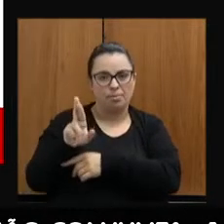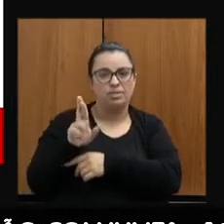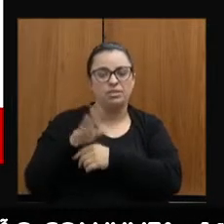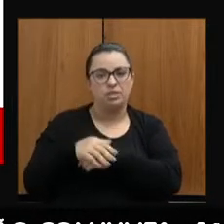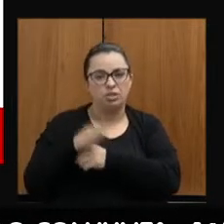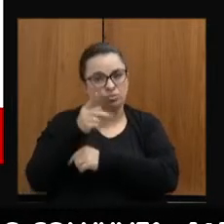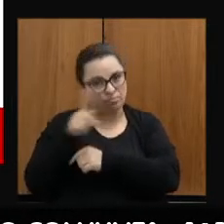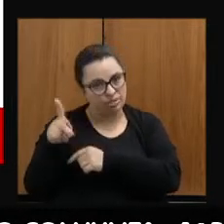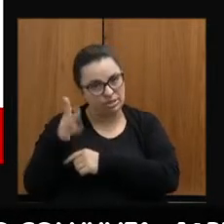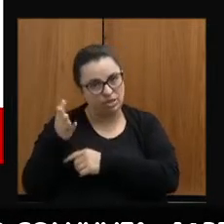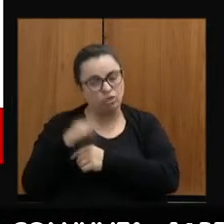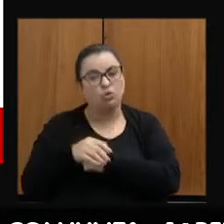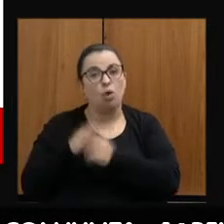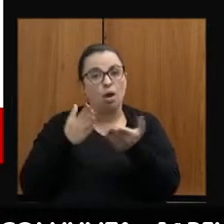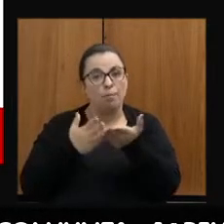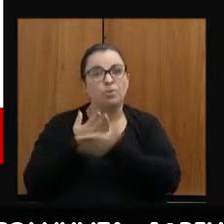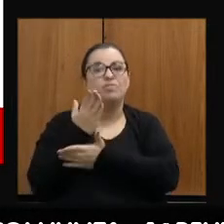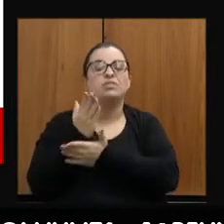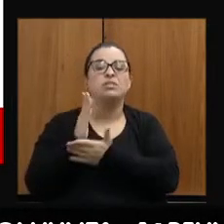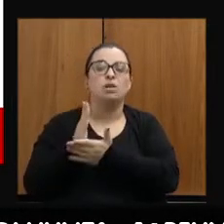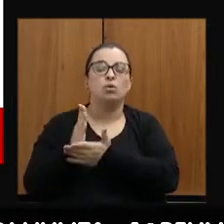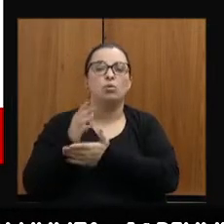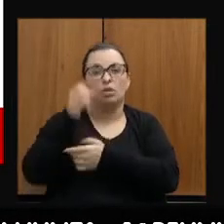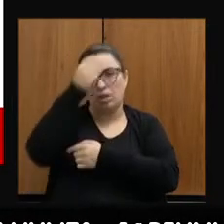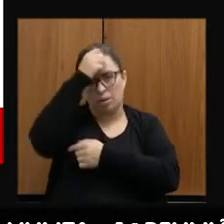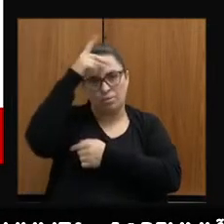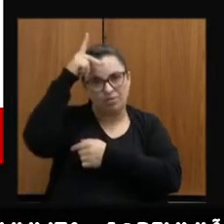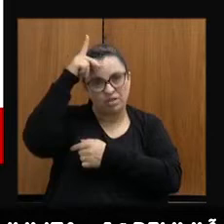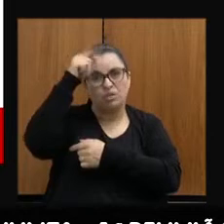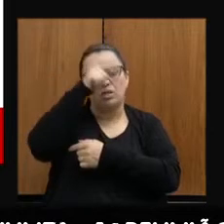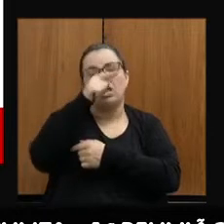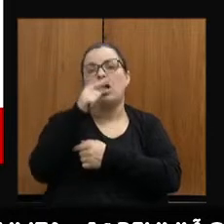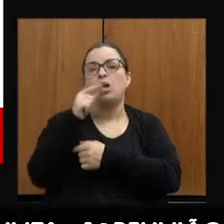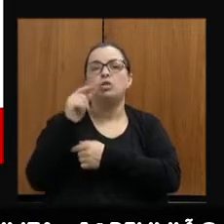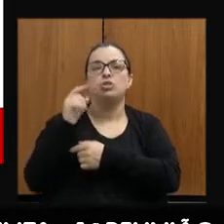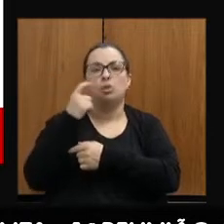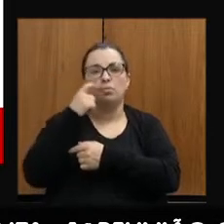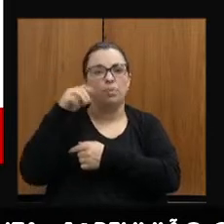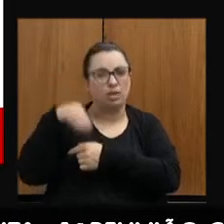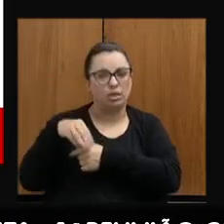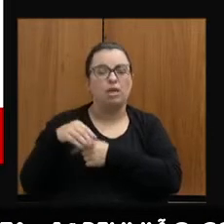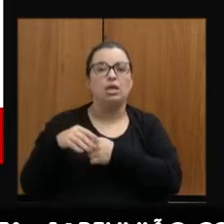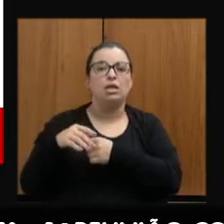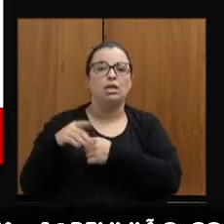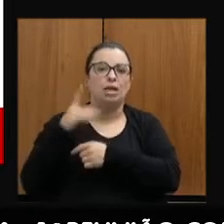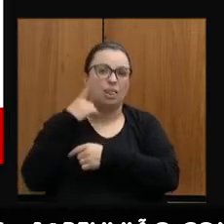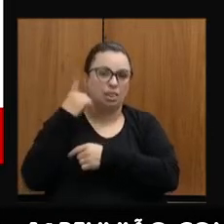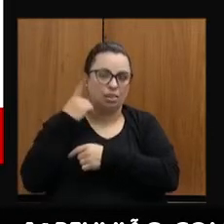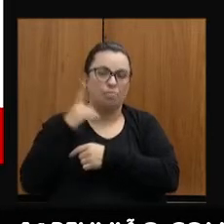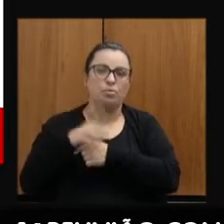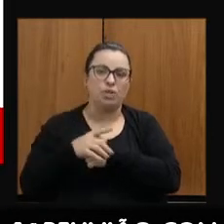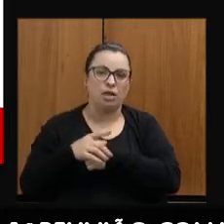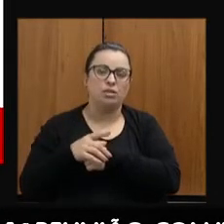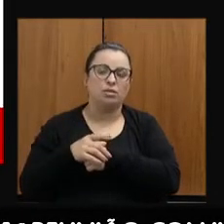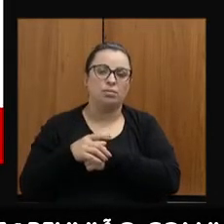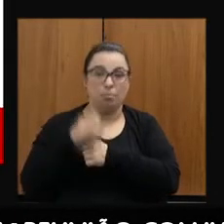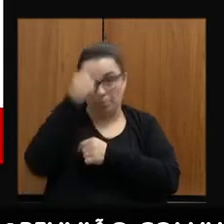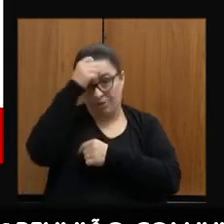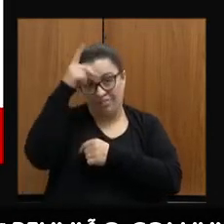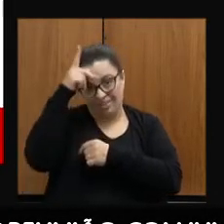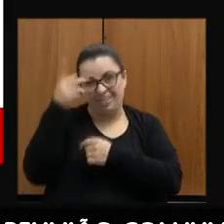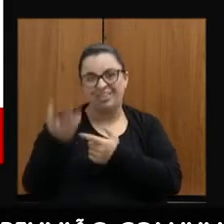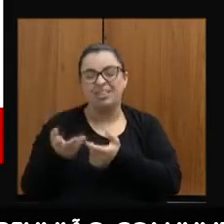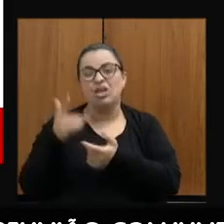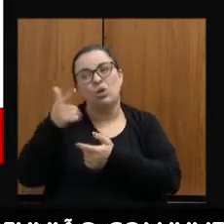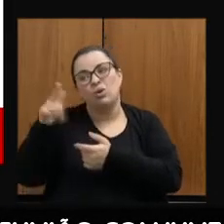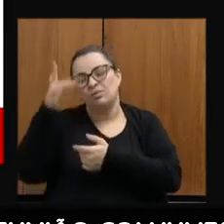com aprovação inclusive da então prefeita de Contagem e também deputada Marília né e de